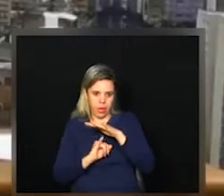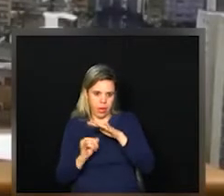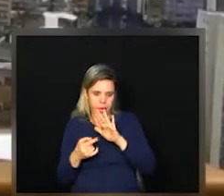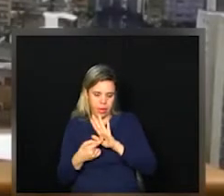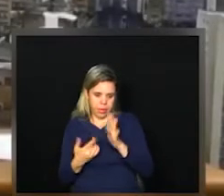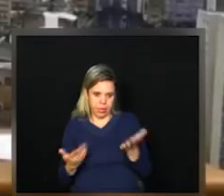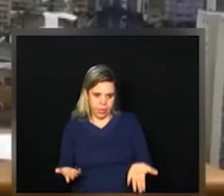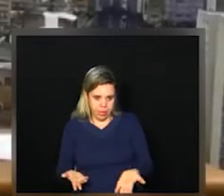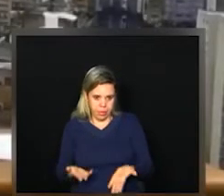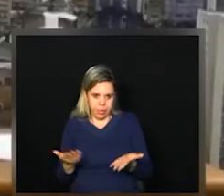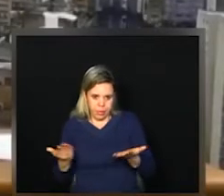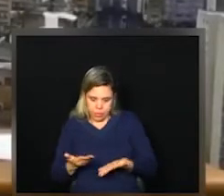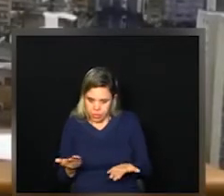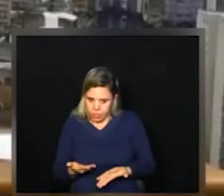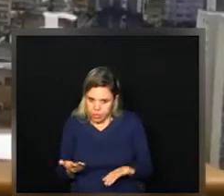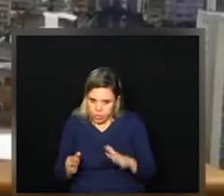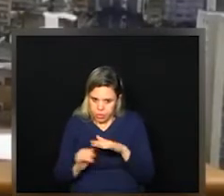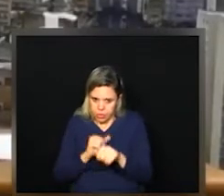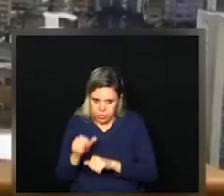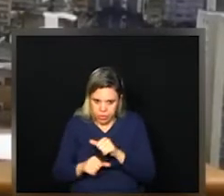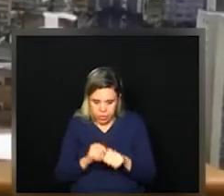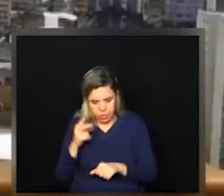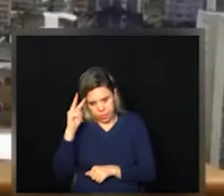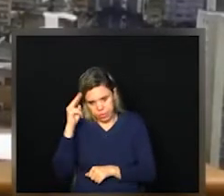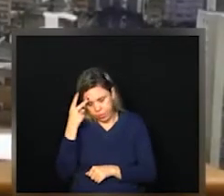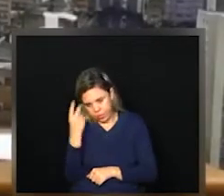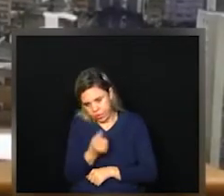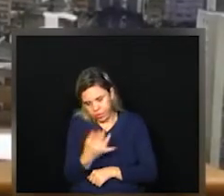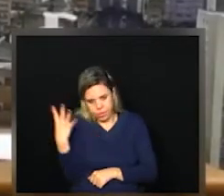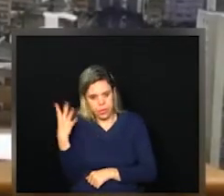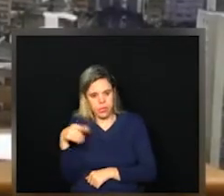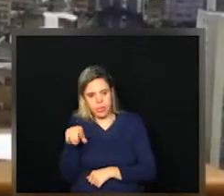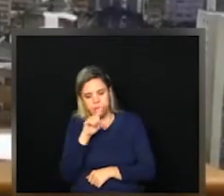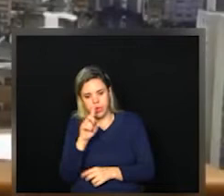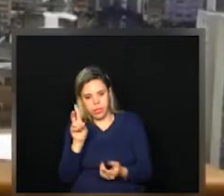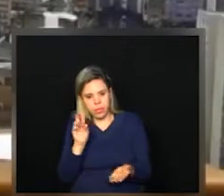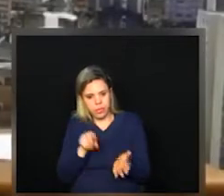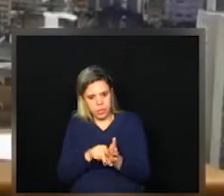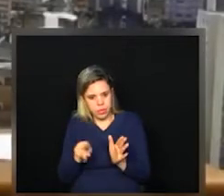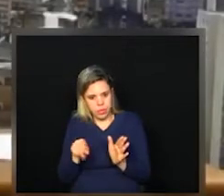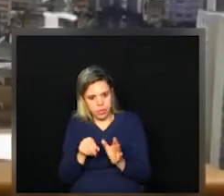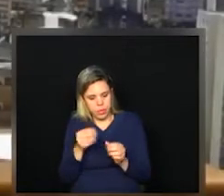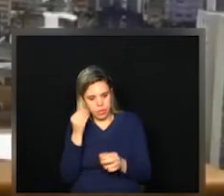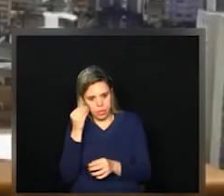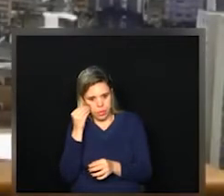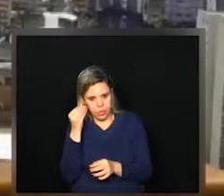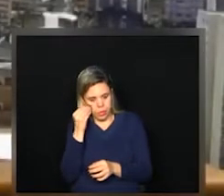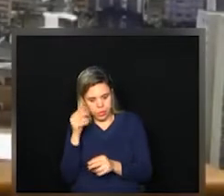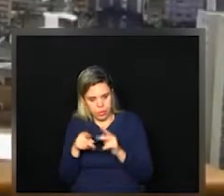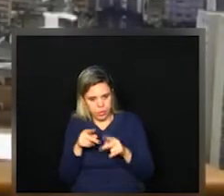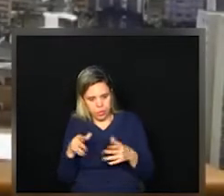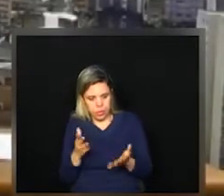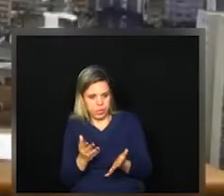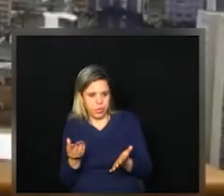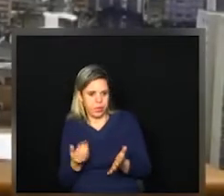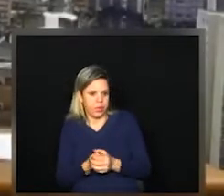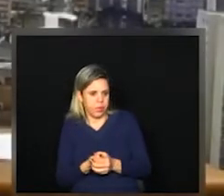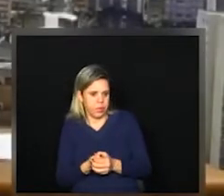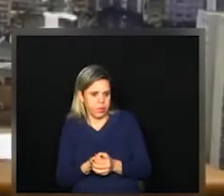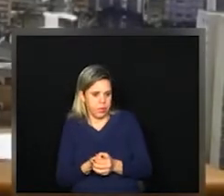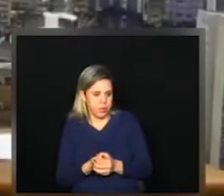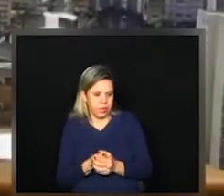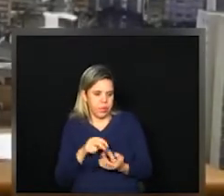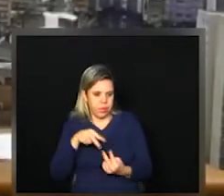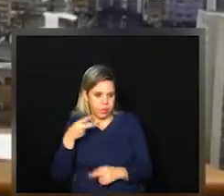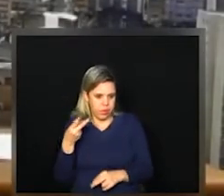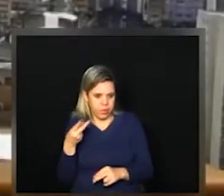amostras. Hoje, o Adolfo Lutz mudou. Ele pega um percentual que eles definem e fazem a testagem, o sequenciamento genético